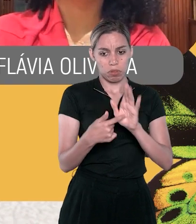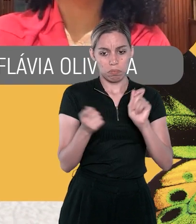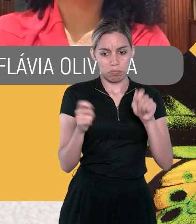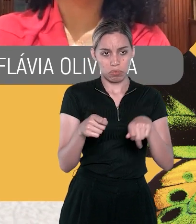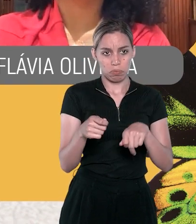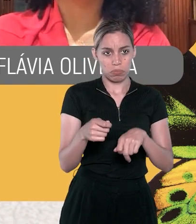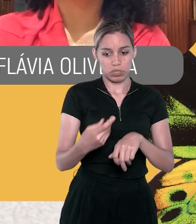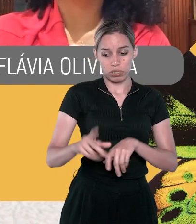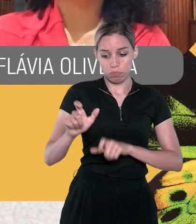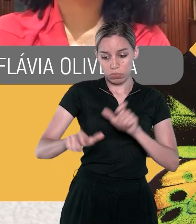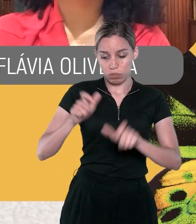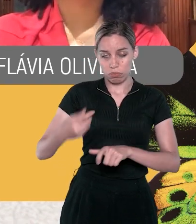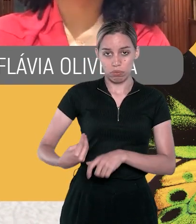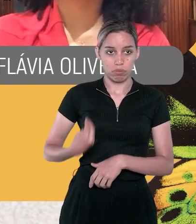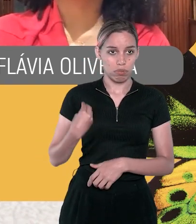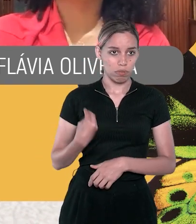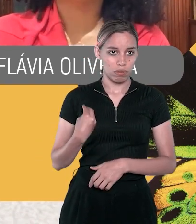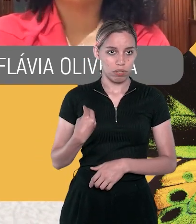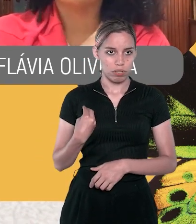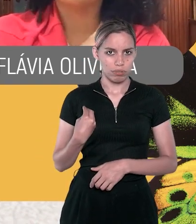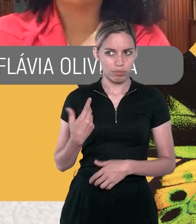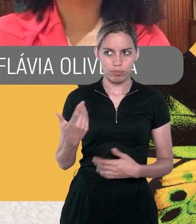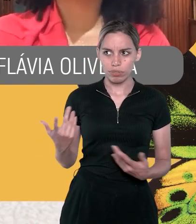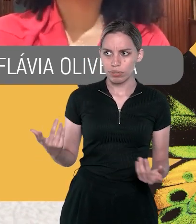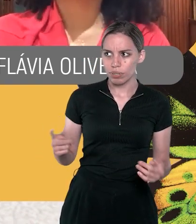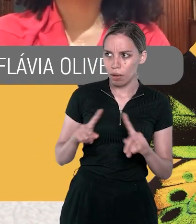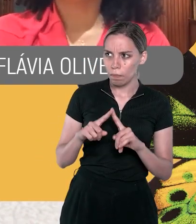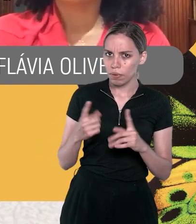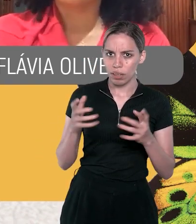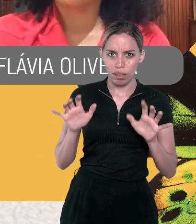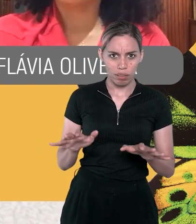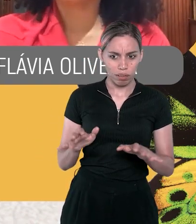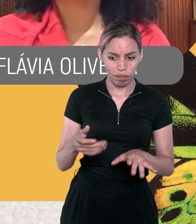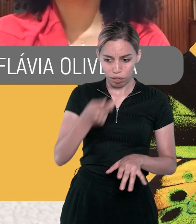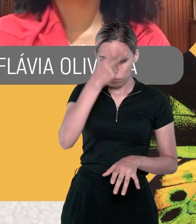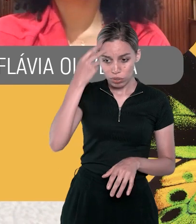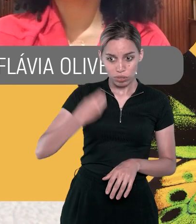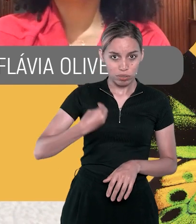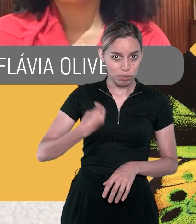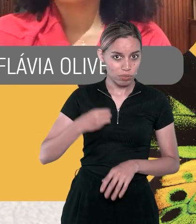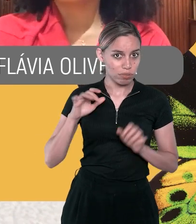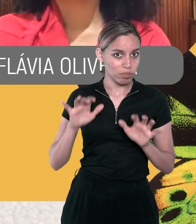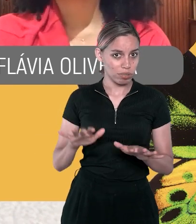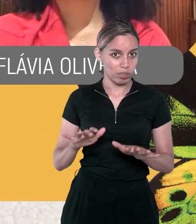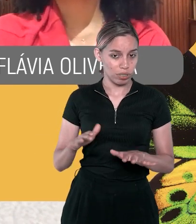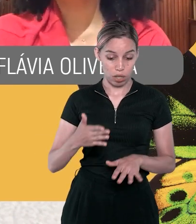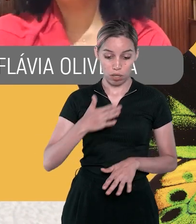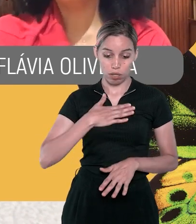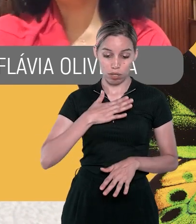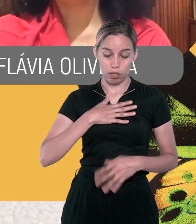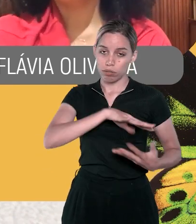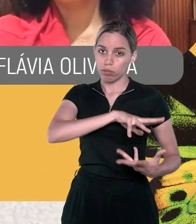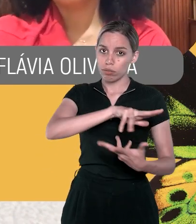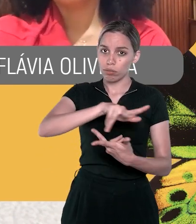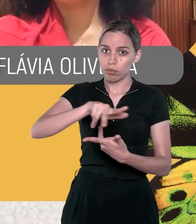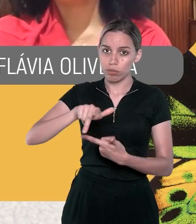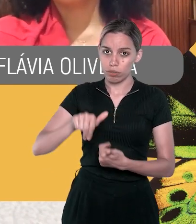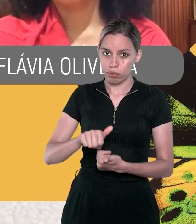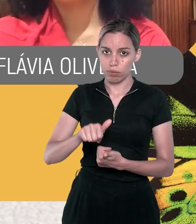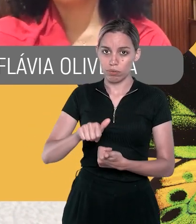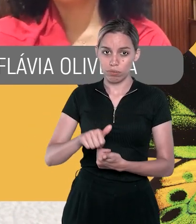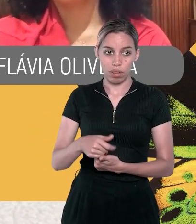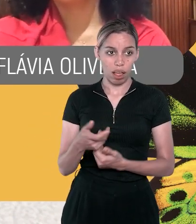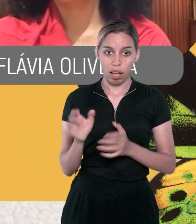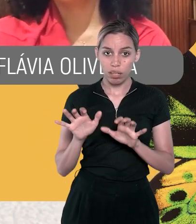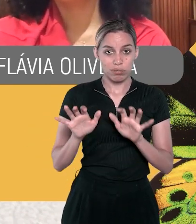vivem. Como assim não dá? A vida é isso, tá certo? Quer dizer, sobretudo no meu mundo, né, é